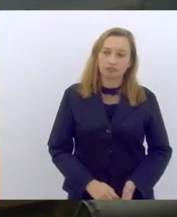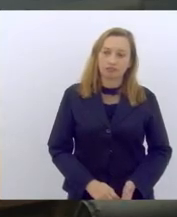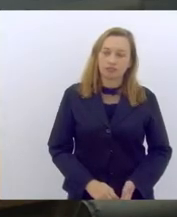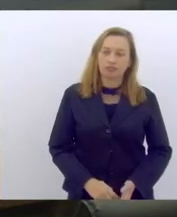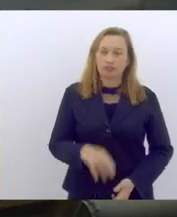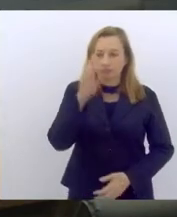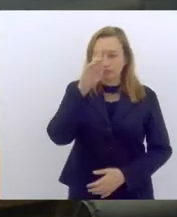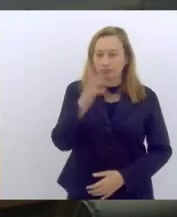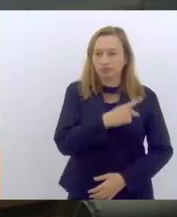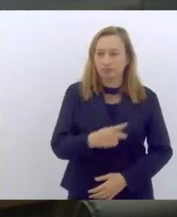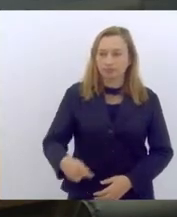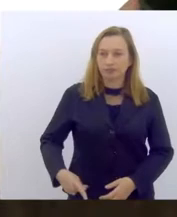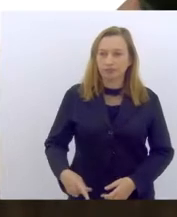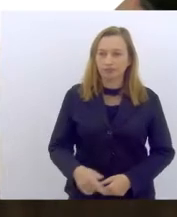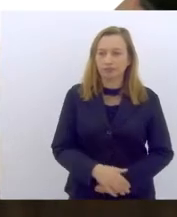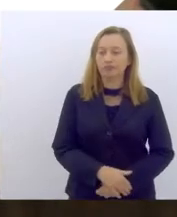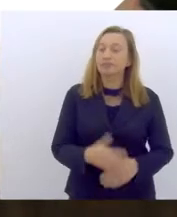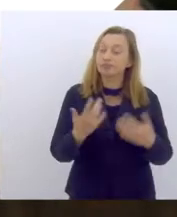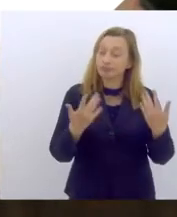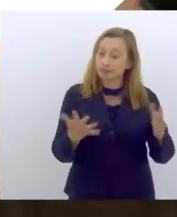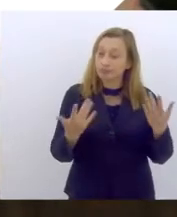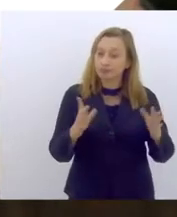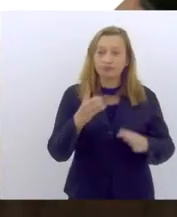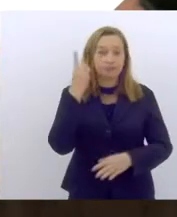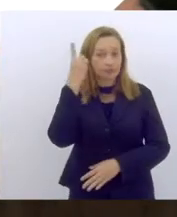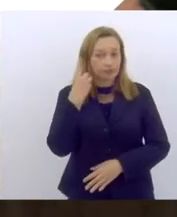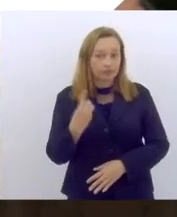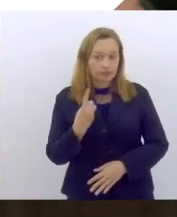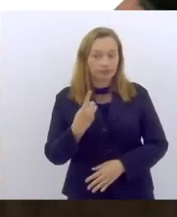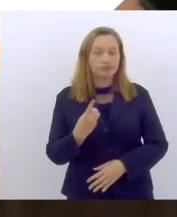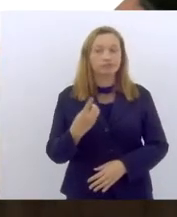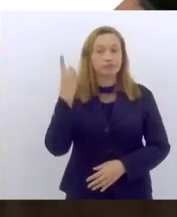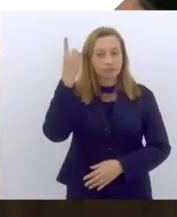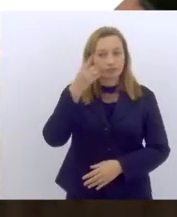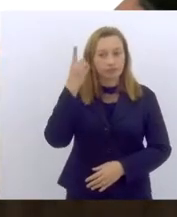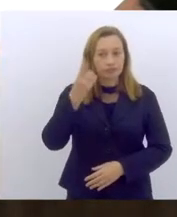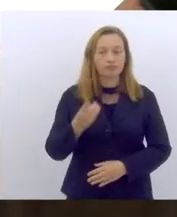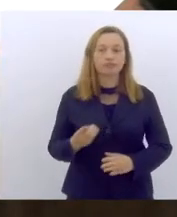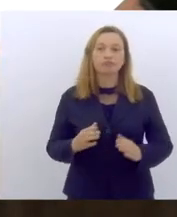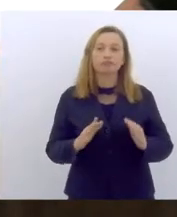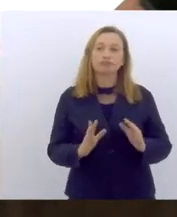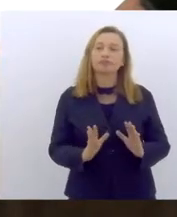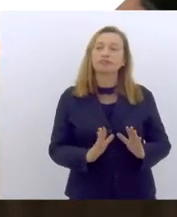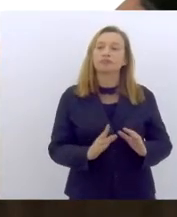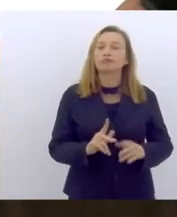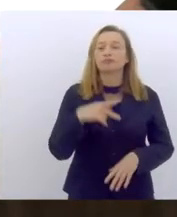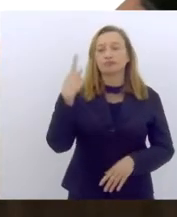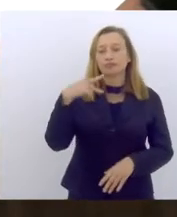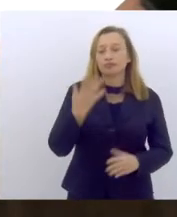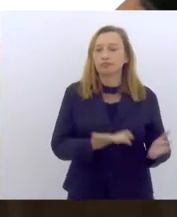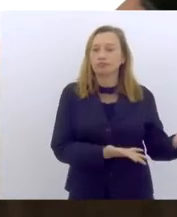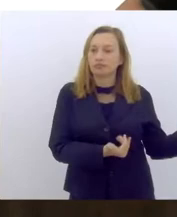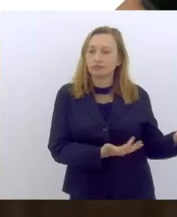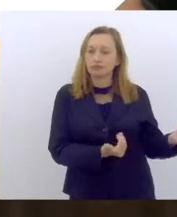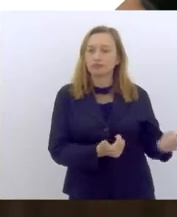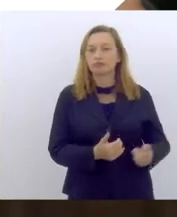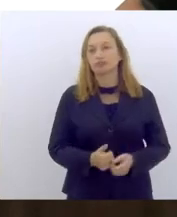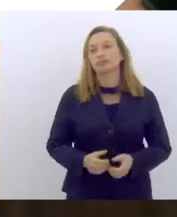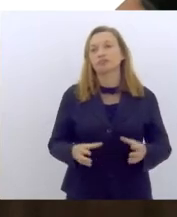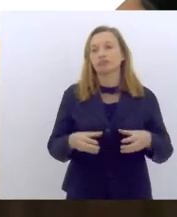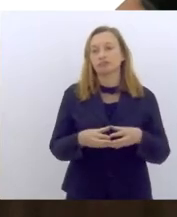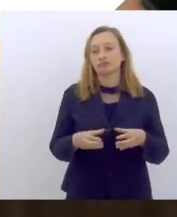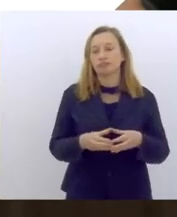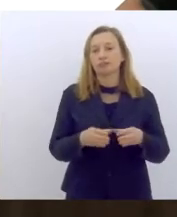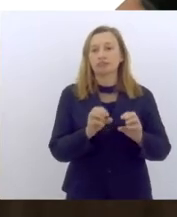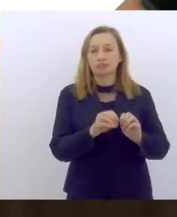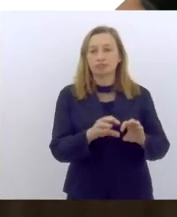Presidente parabenizando a deputada Dani Monteiro e o Parlamento juvenil por essa iniciativa o parecer da comissão de